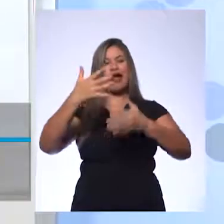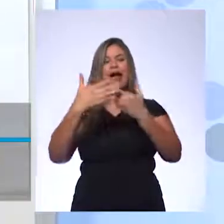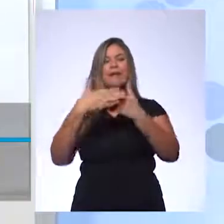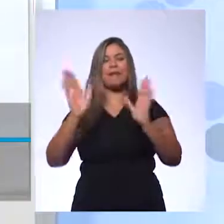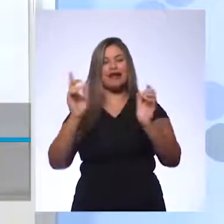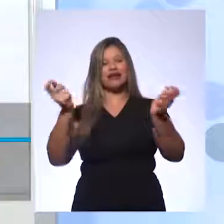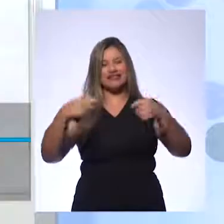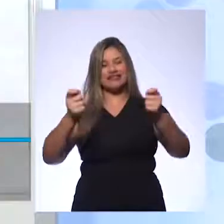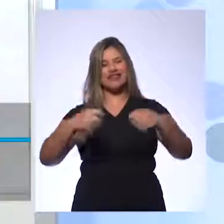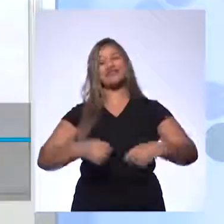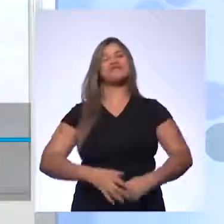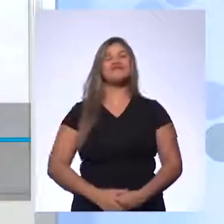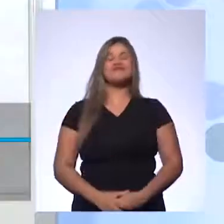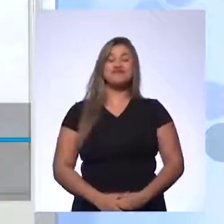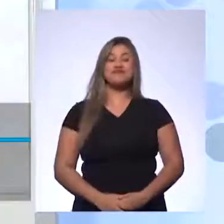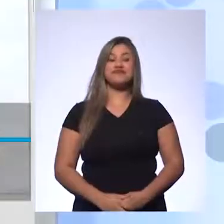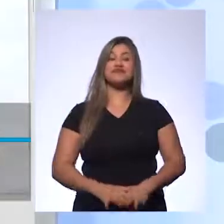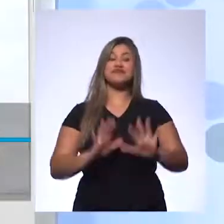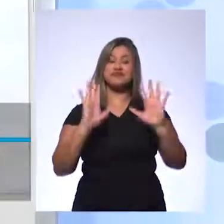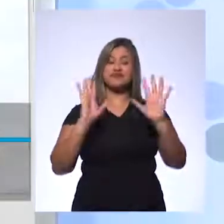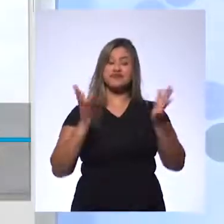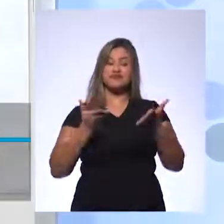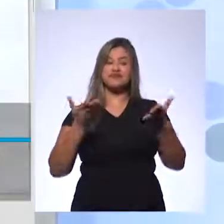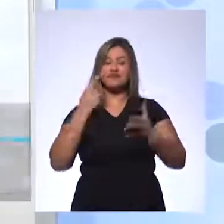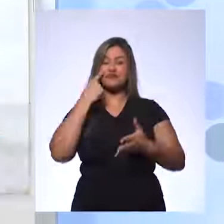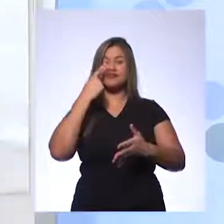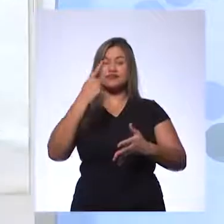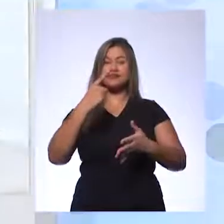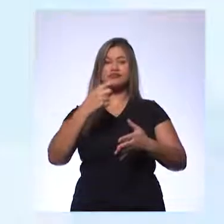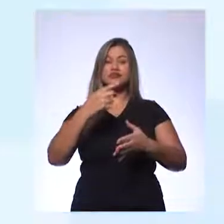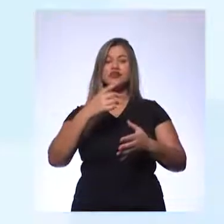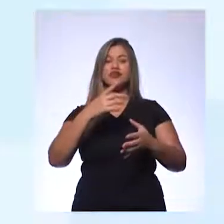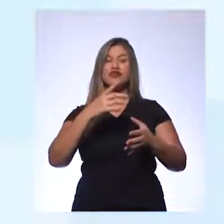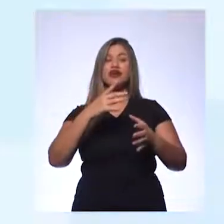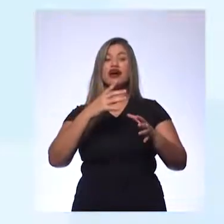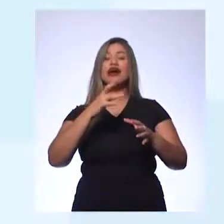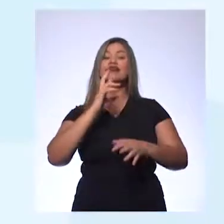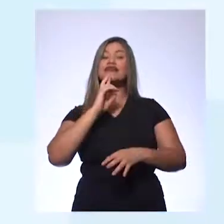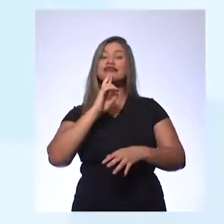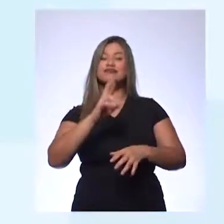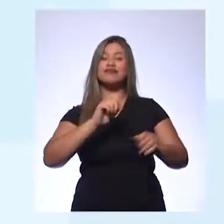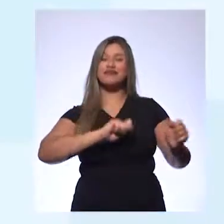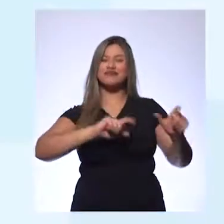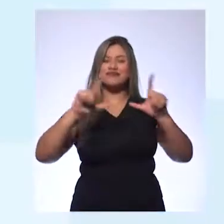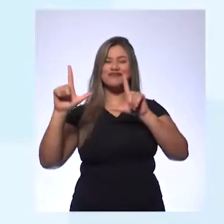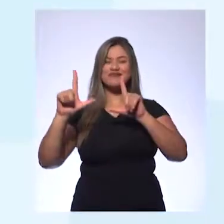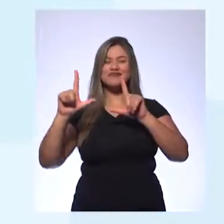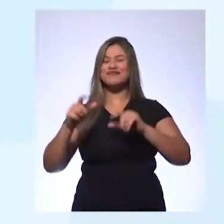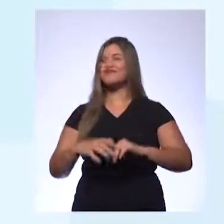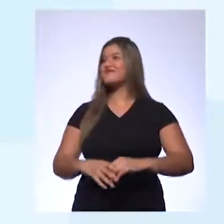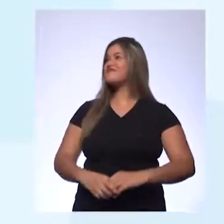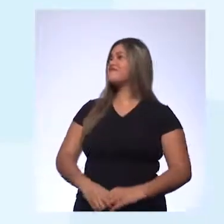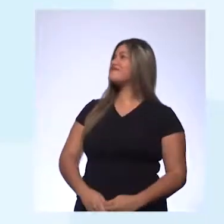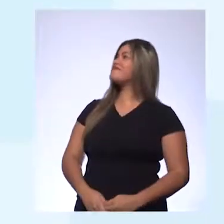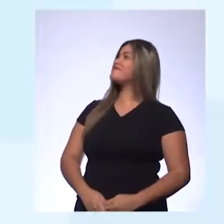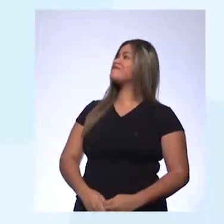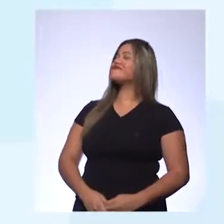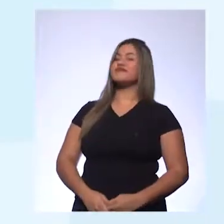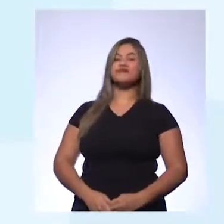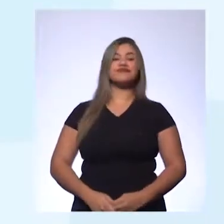ótimos alunos vamos então para a contextualização no chat no chat não dela vamos lá